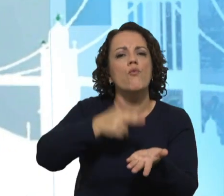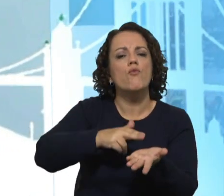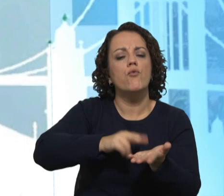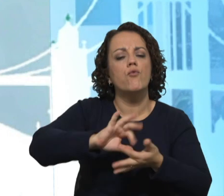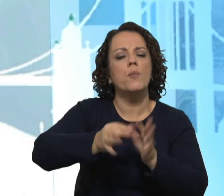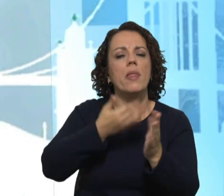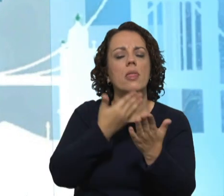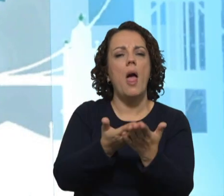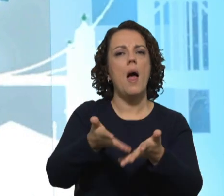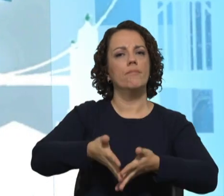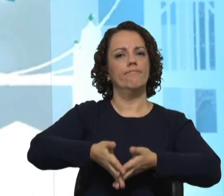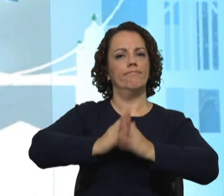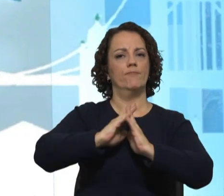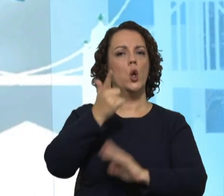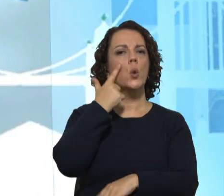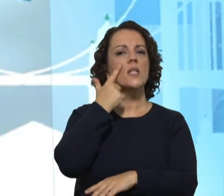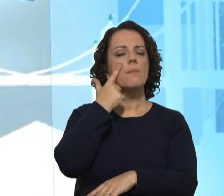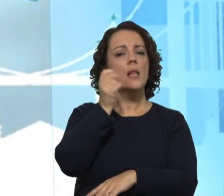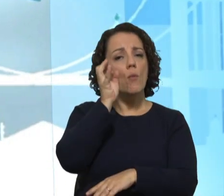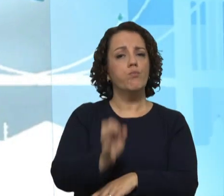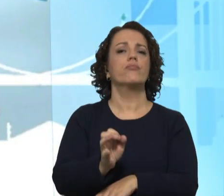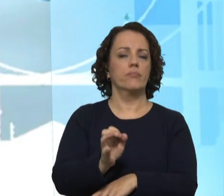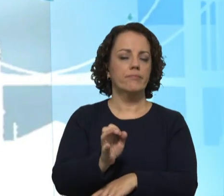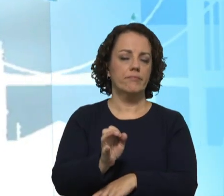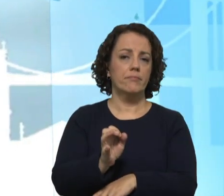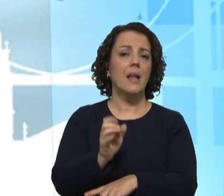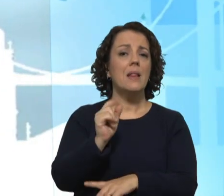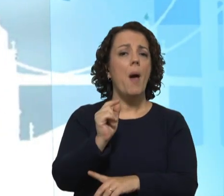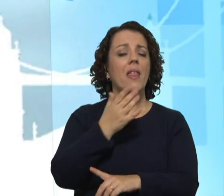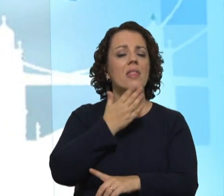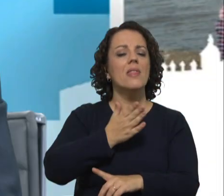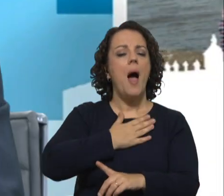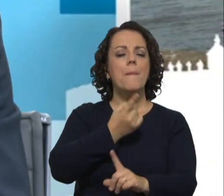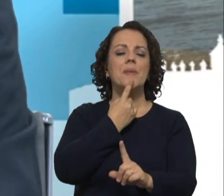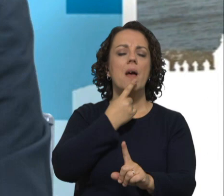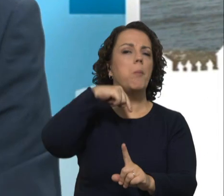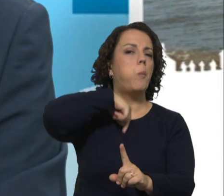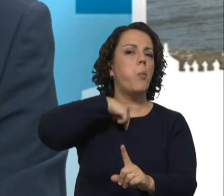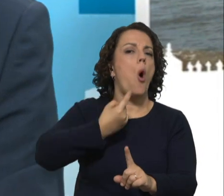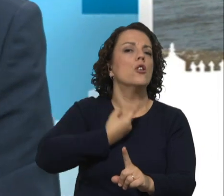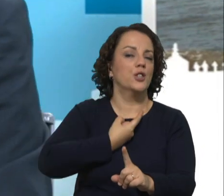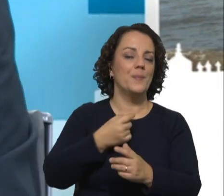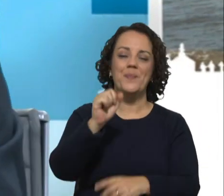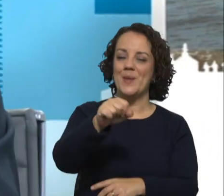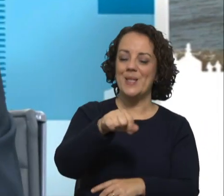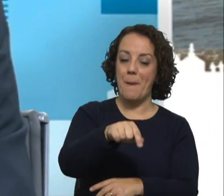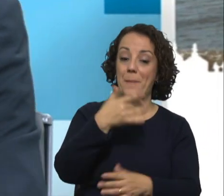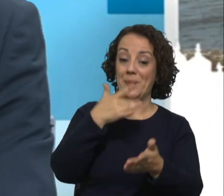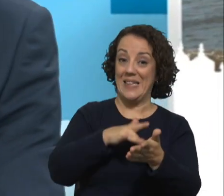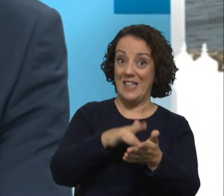estruturado e real do que aconteceu e daquilo que nós somos ao fim e ao cabo. Exatamente. O livro tem uma pergunta no